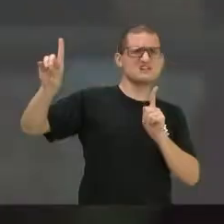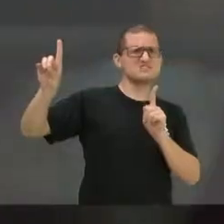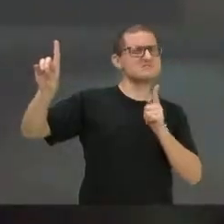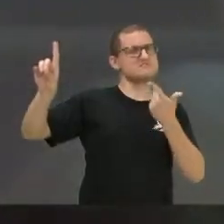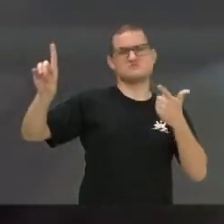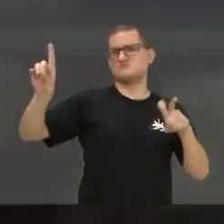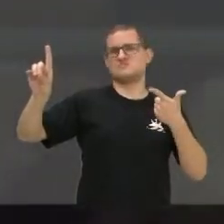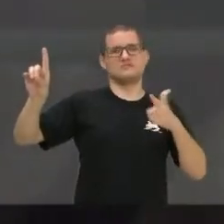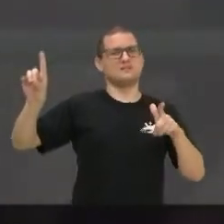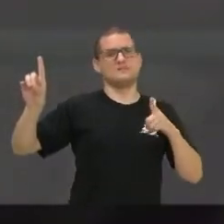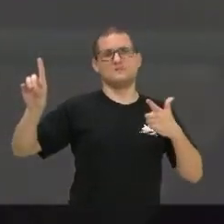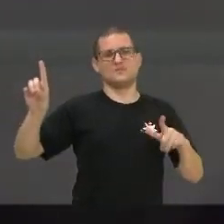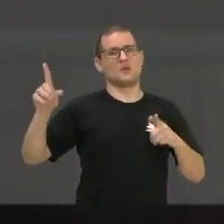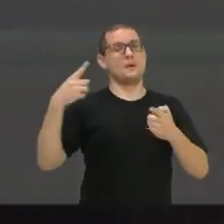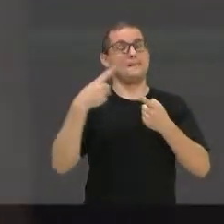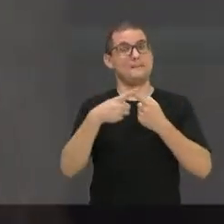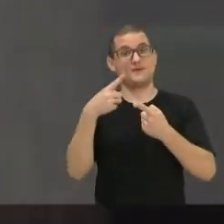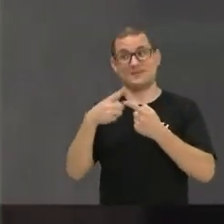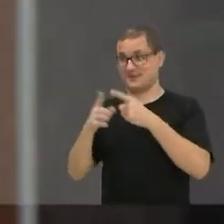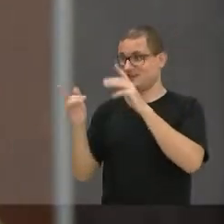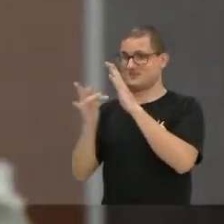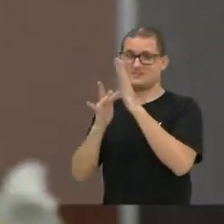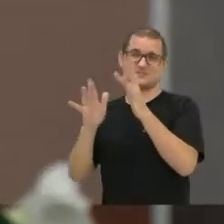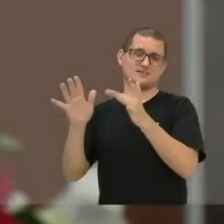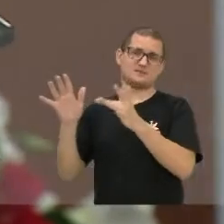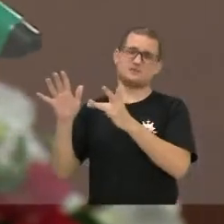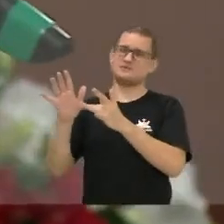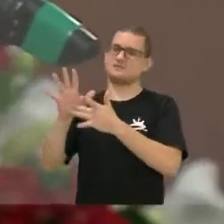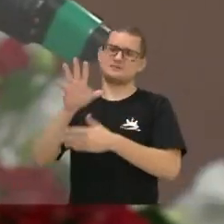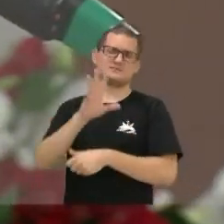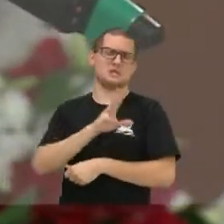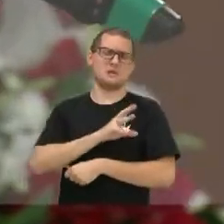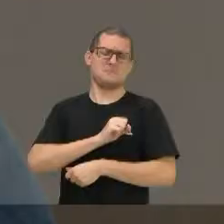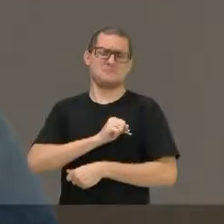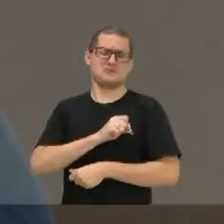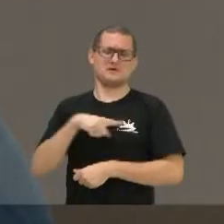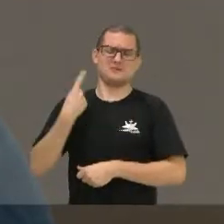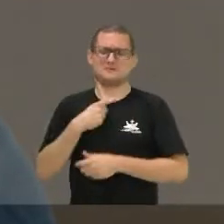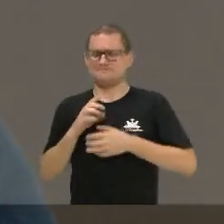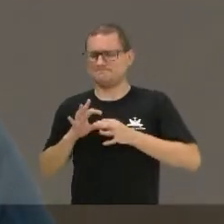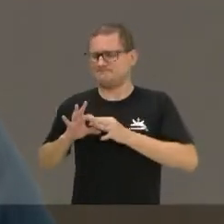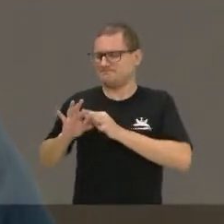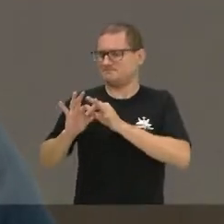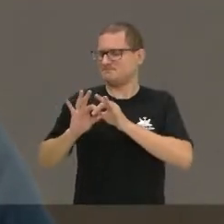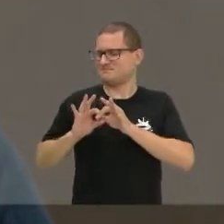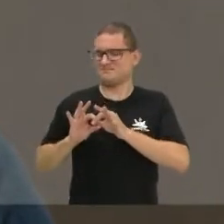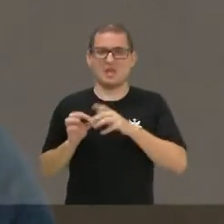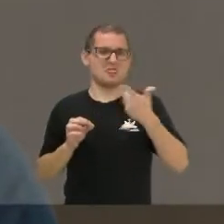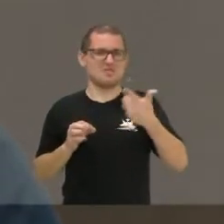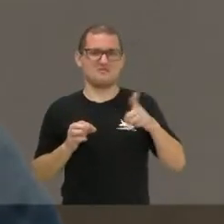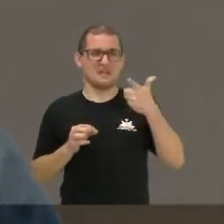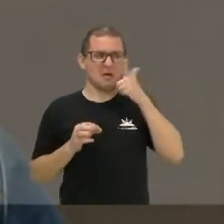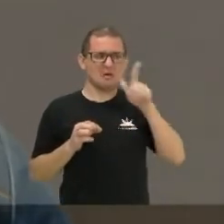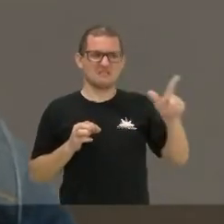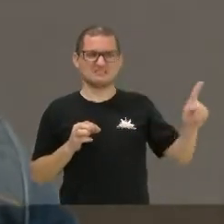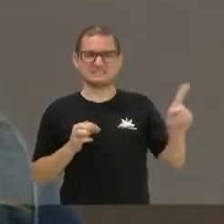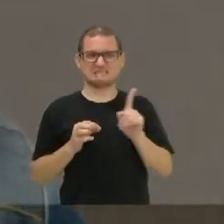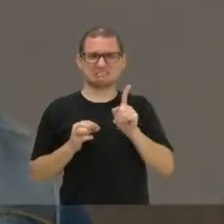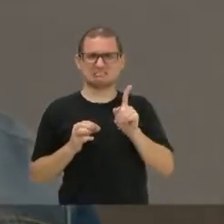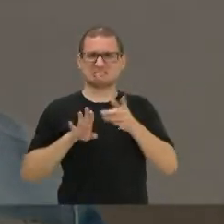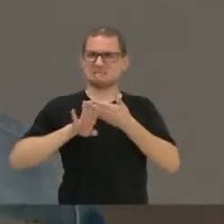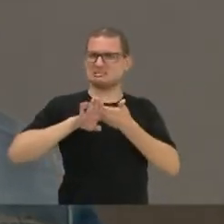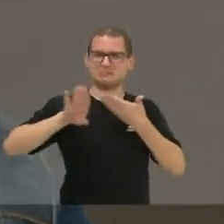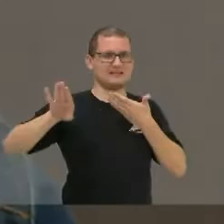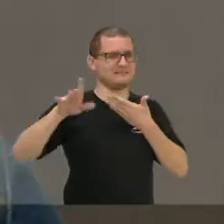separar do amor de cristo quero separar